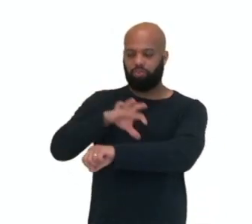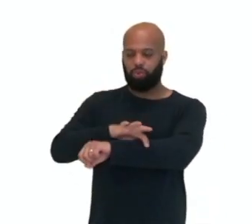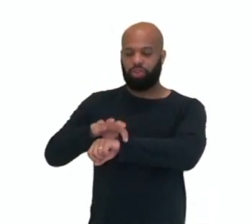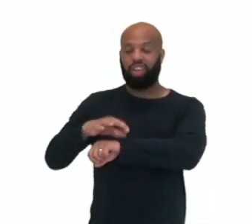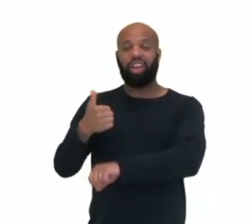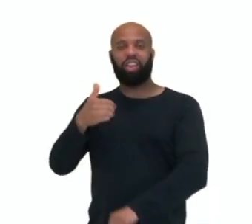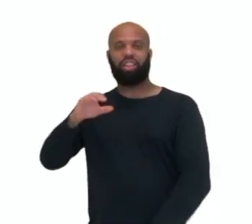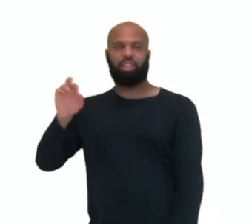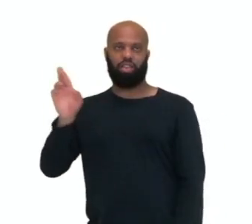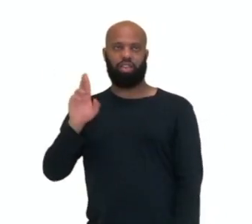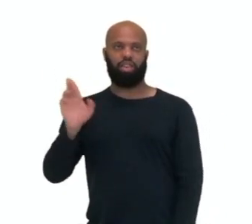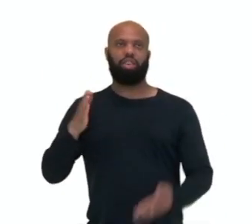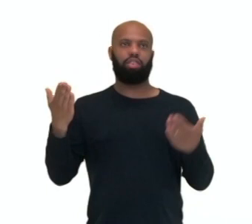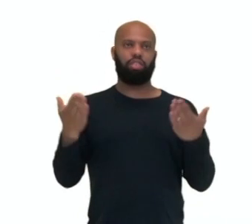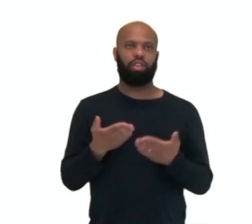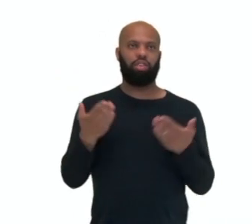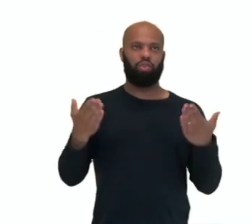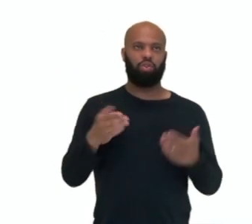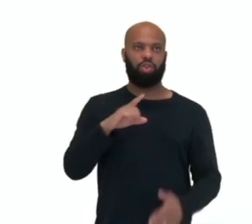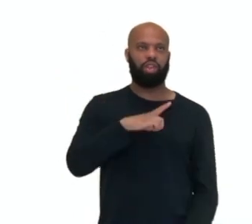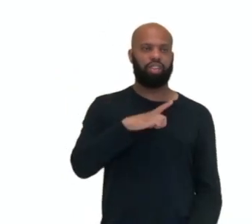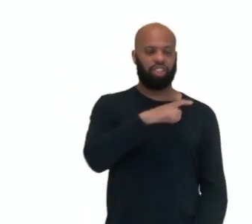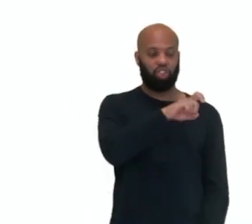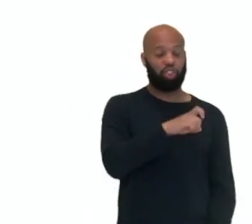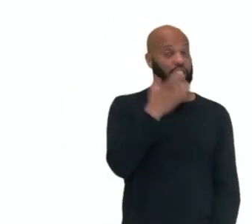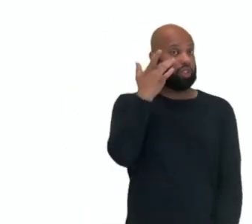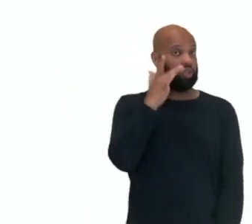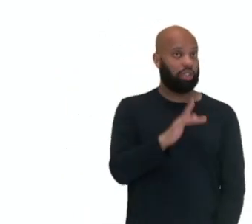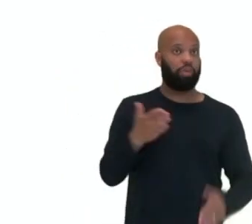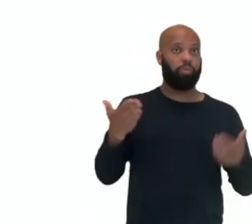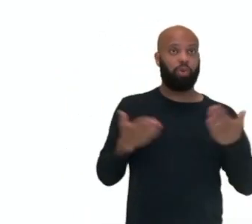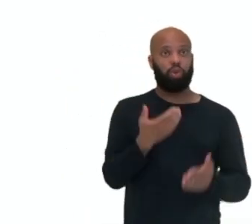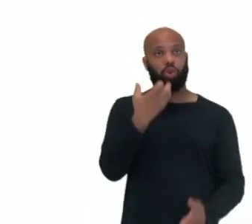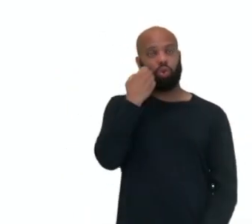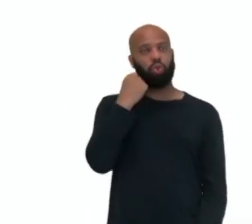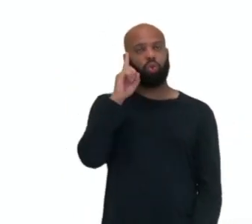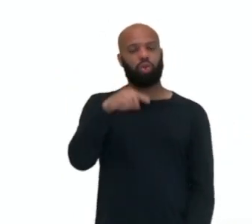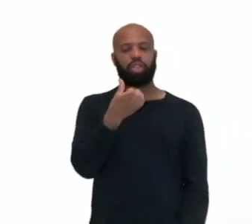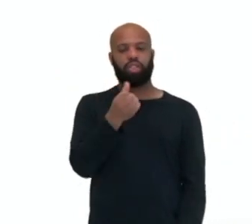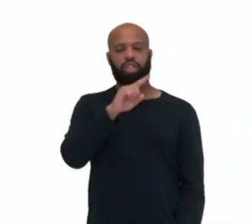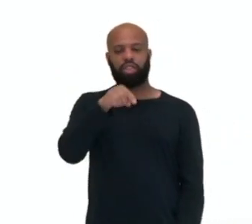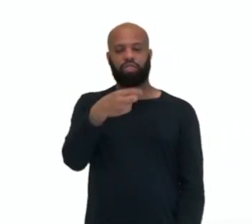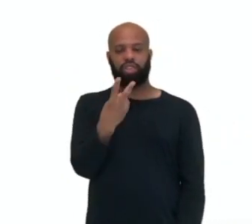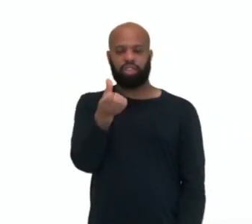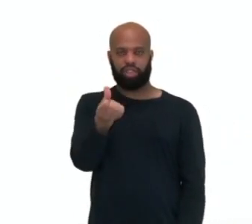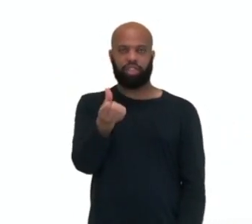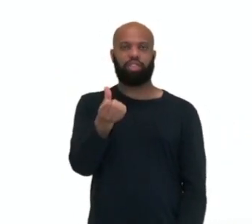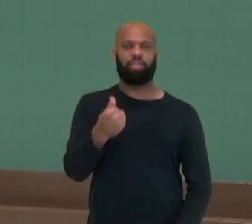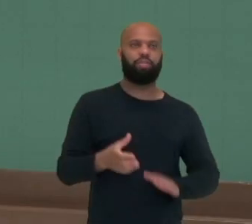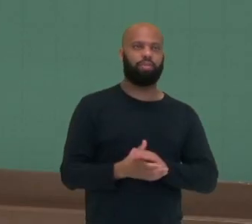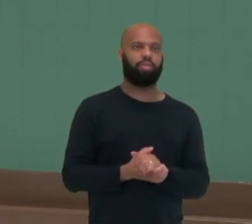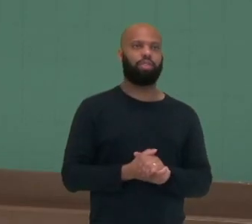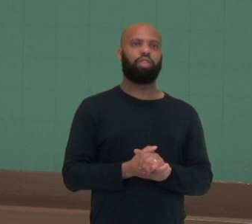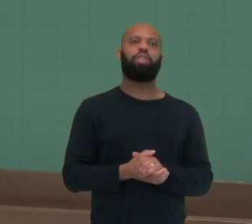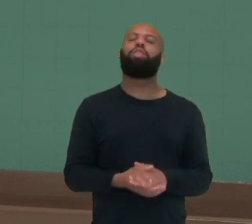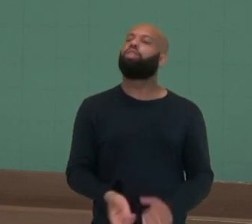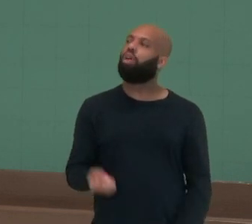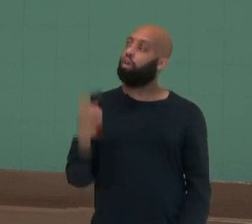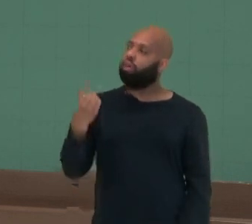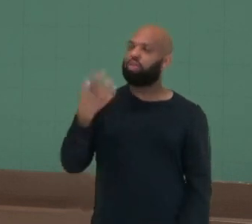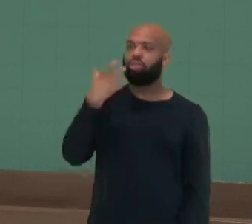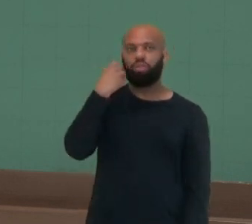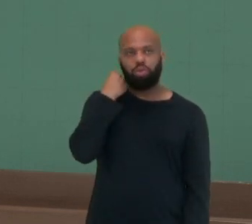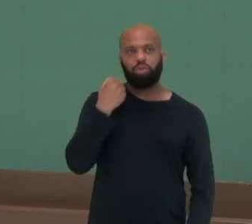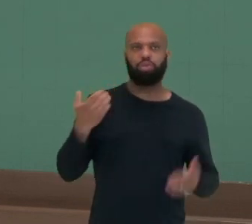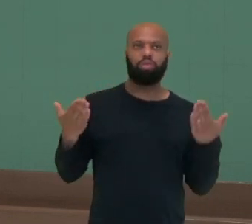10. Passando 3,74 para o lado, portanto o lucro foi de R$ 6,26. Alguém diz, nossa, o